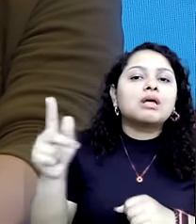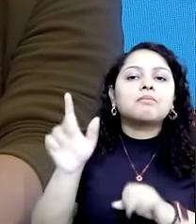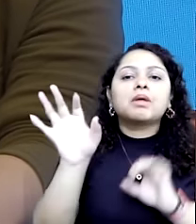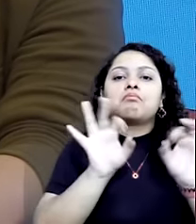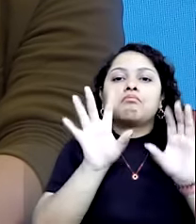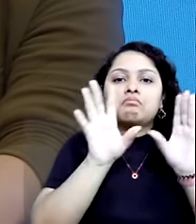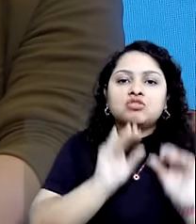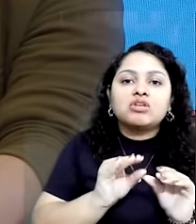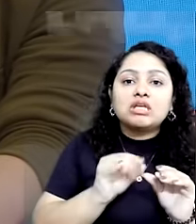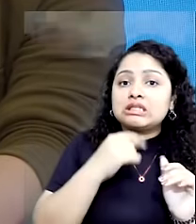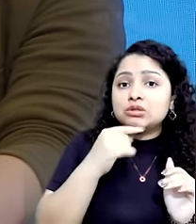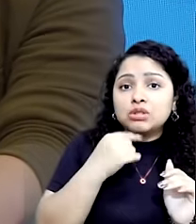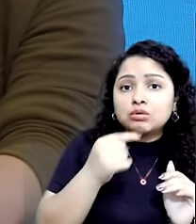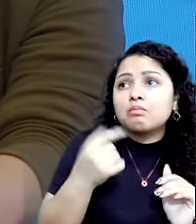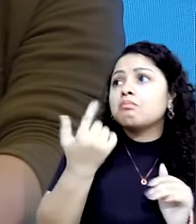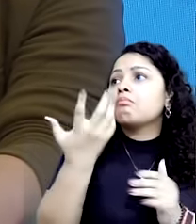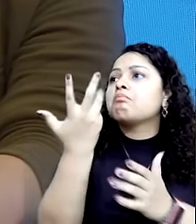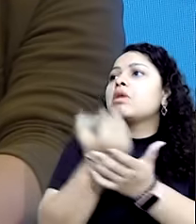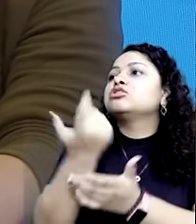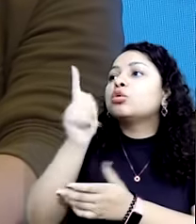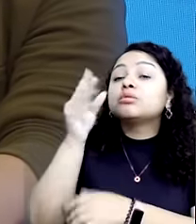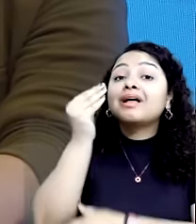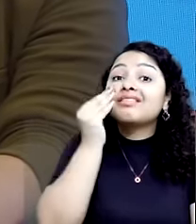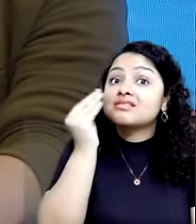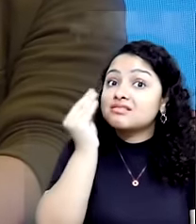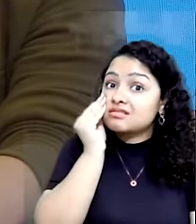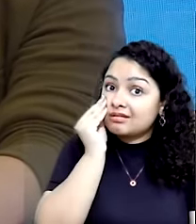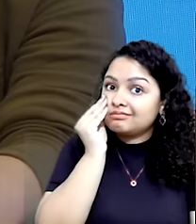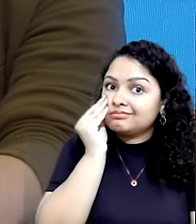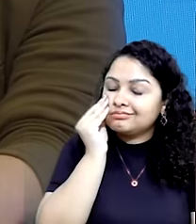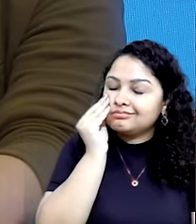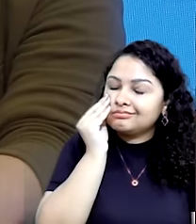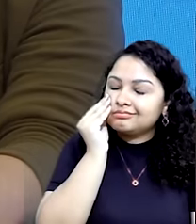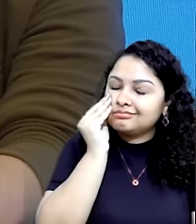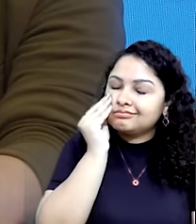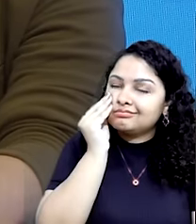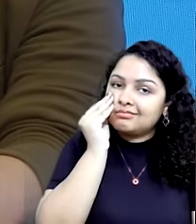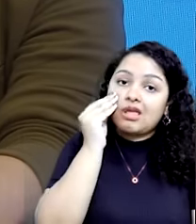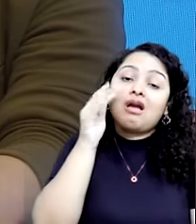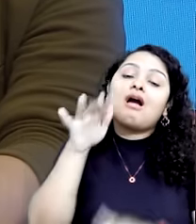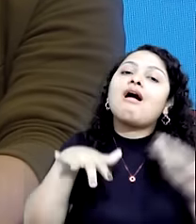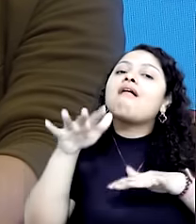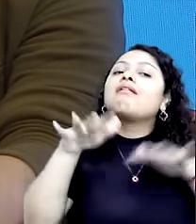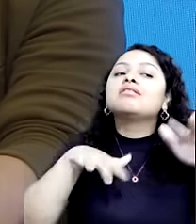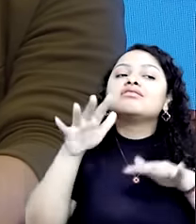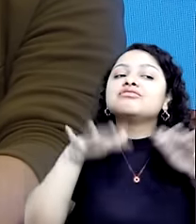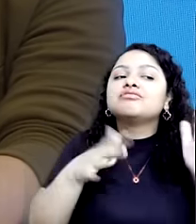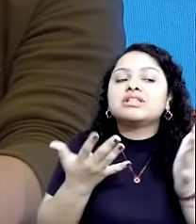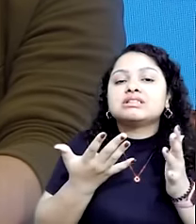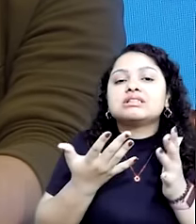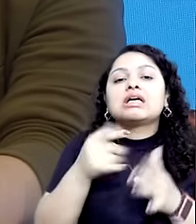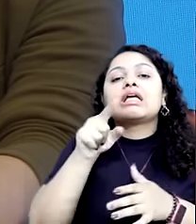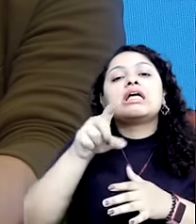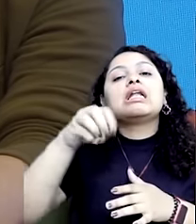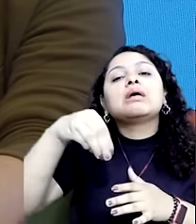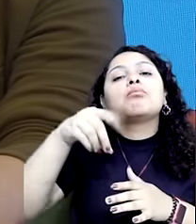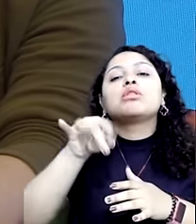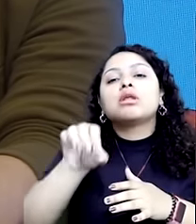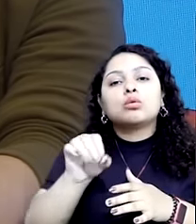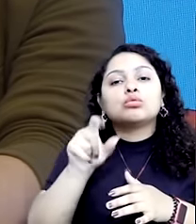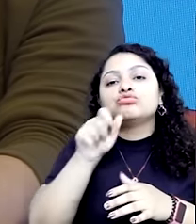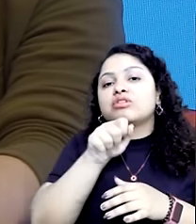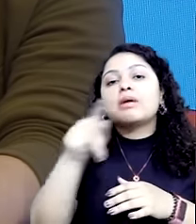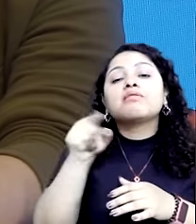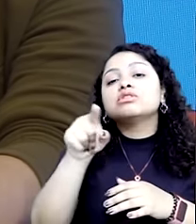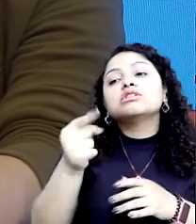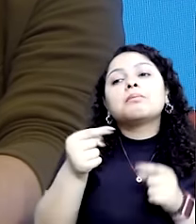ai não deu certo baixa outro para testar porque às vezes aquela né a Aquele modelo lá de de aplicativo